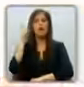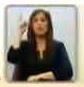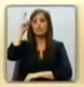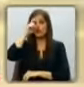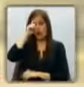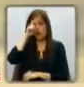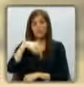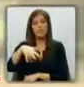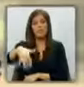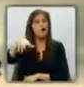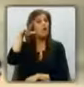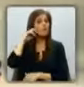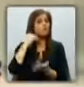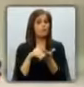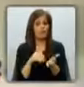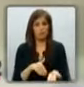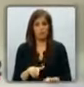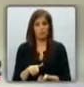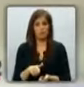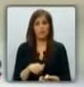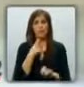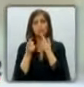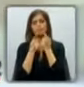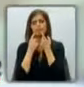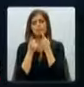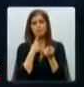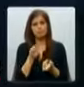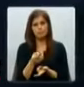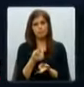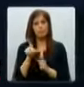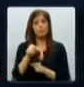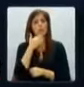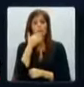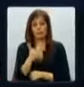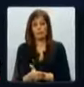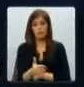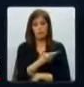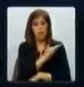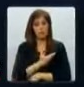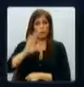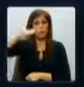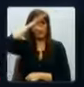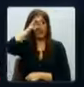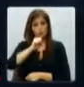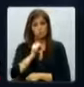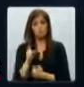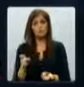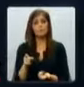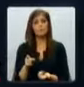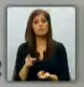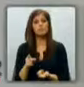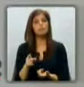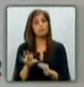é ouvido esta segunda-feira a inquirição terá sido também pedida pelo antigo primeiro-ministro e